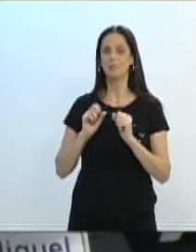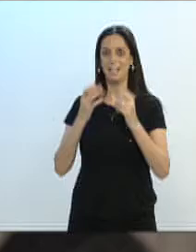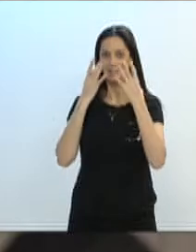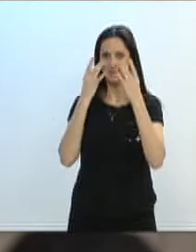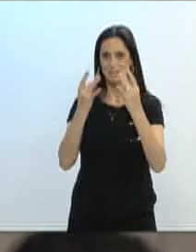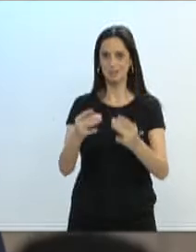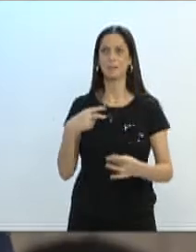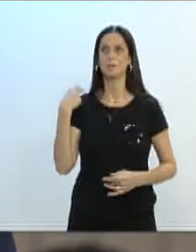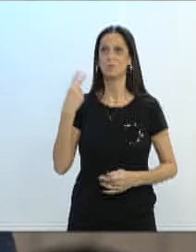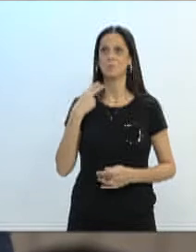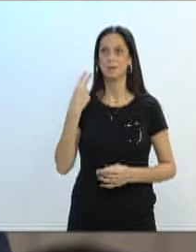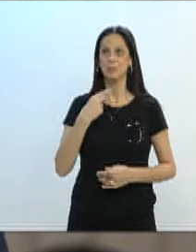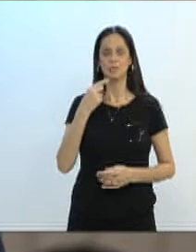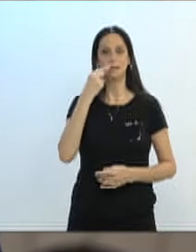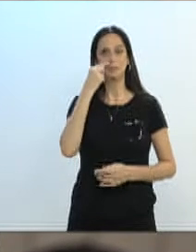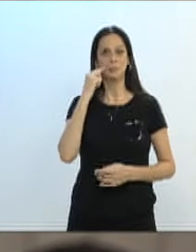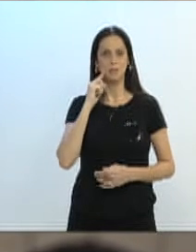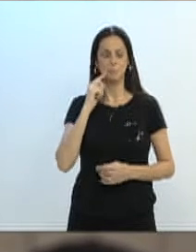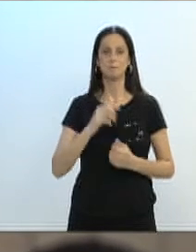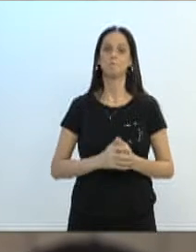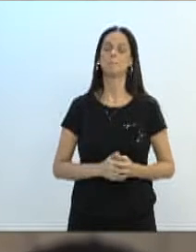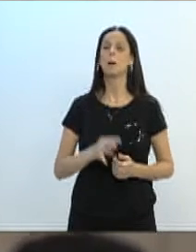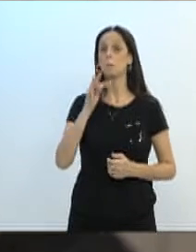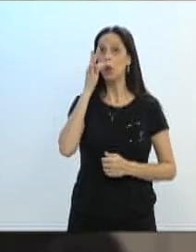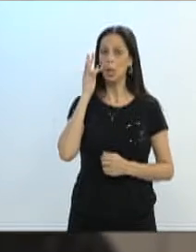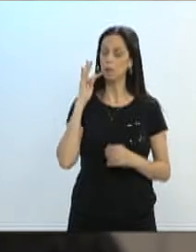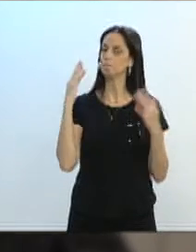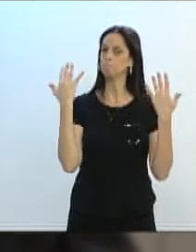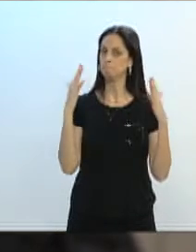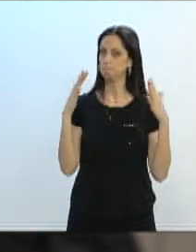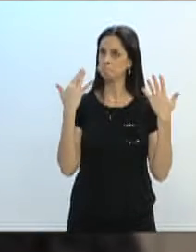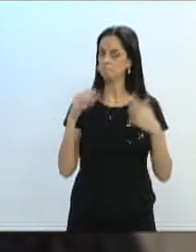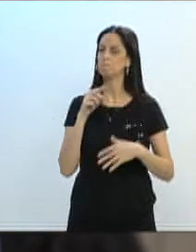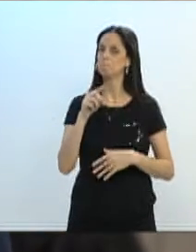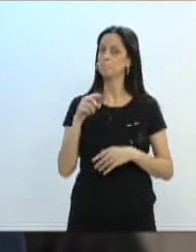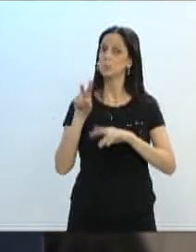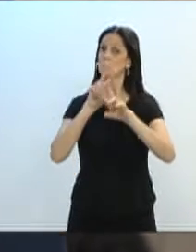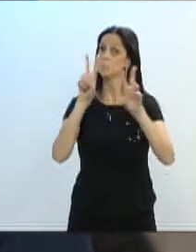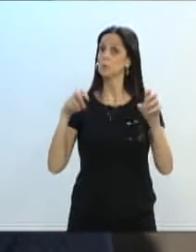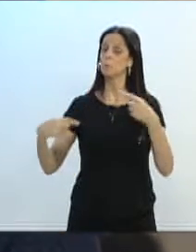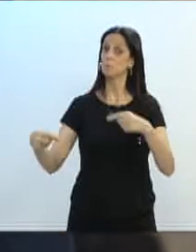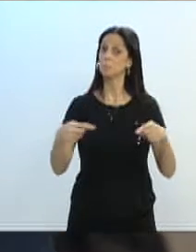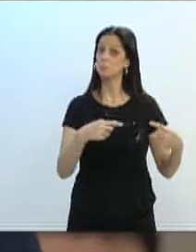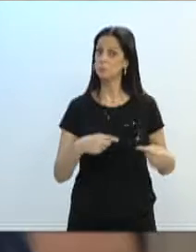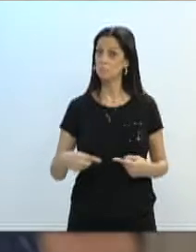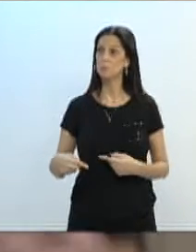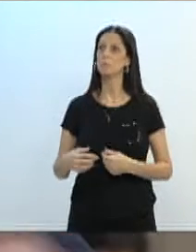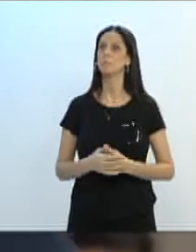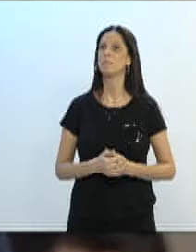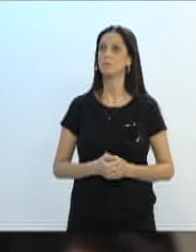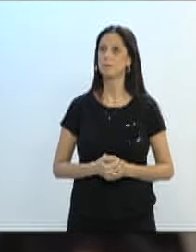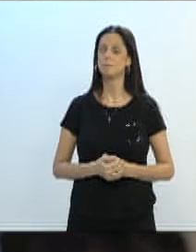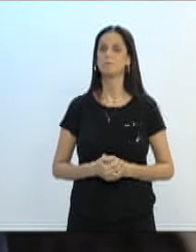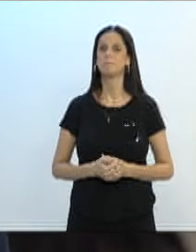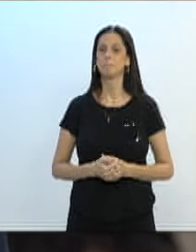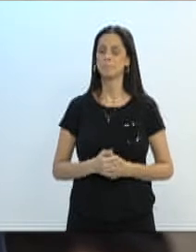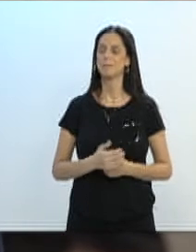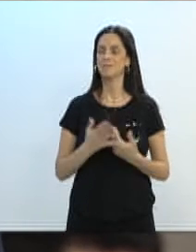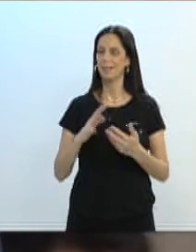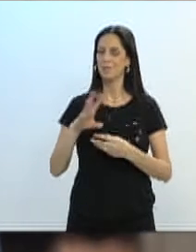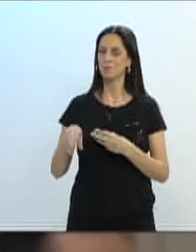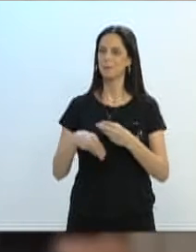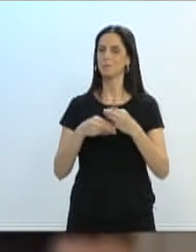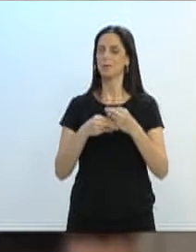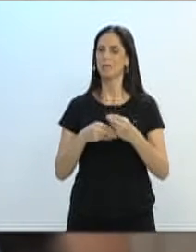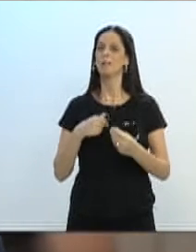Diego. Vereador João Tamaturgo, parabéns por trazer esse tema à discussão. Eu gostaria de dizer ao senhor que